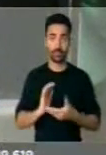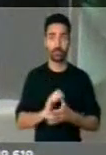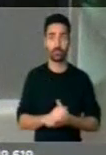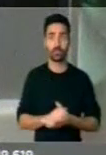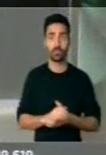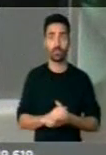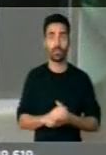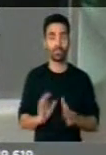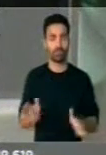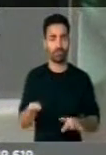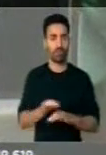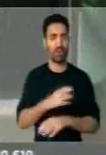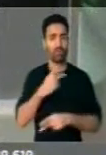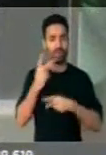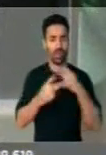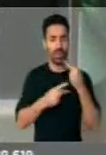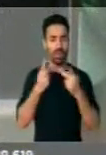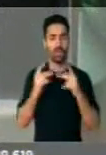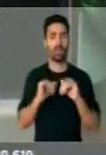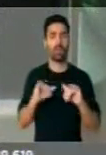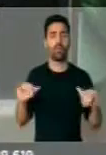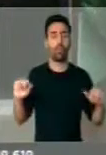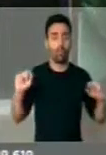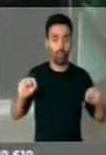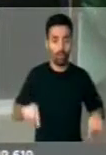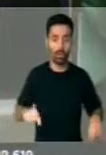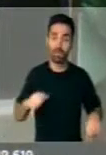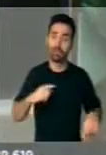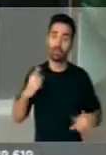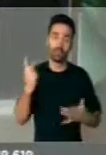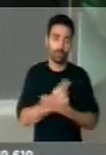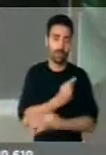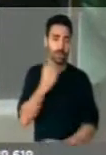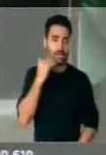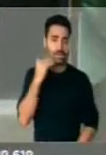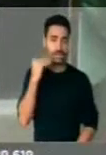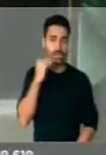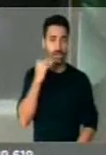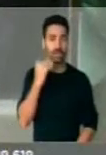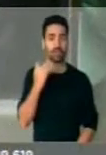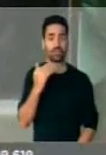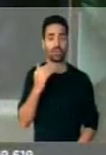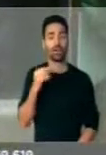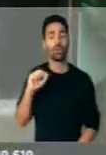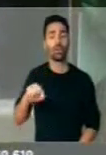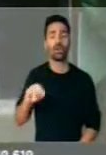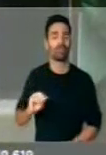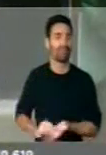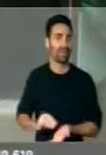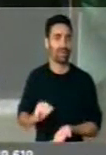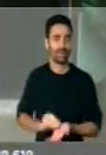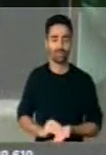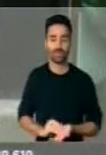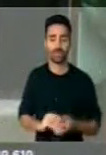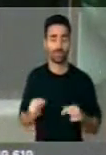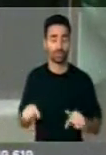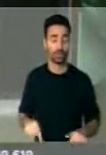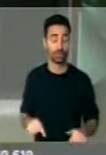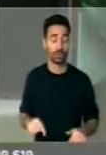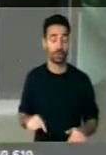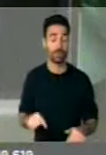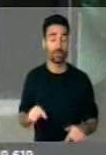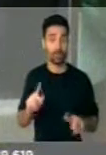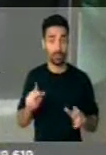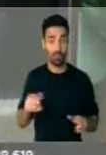falei que essa casa tinha falhado, e o que falta a essa casa, e faltou, como bem